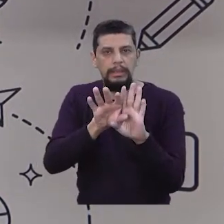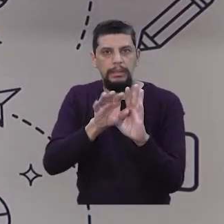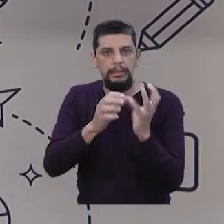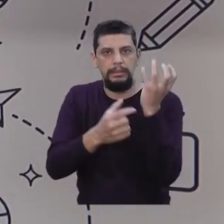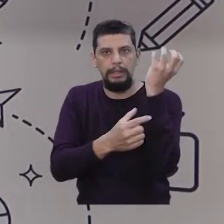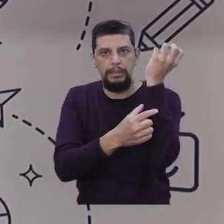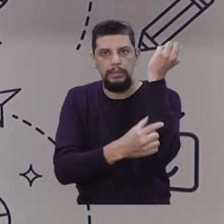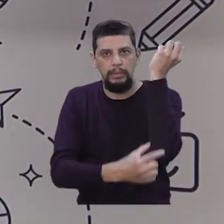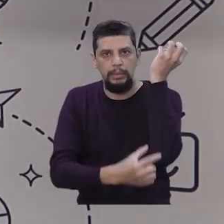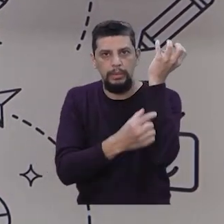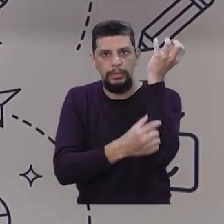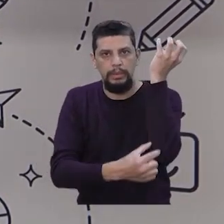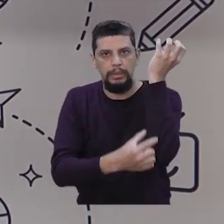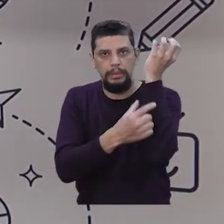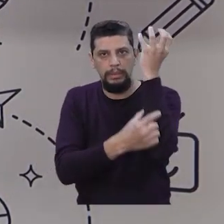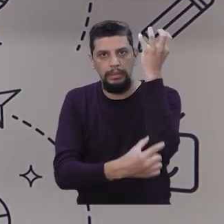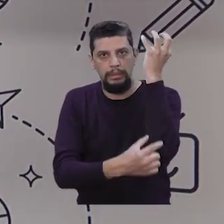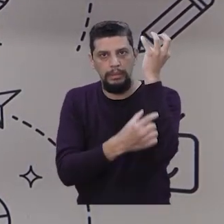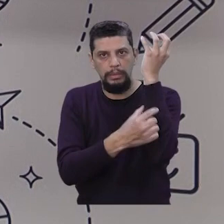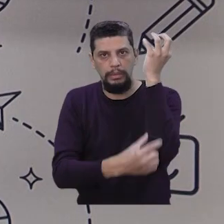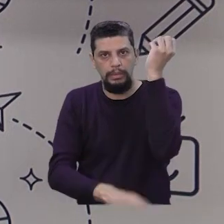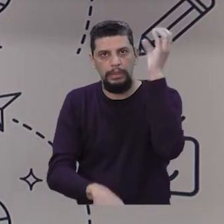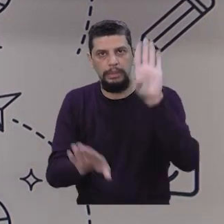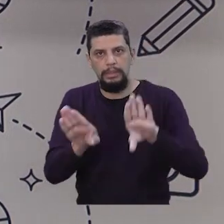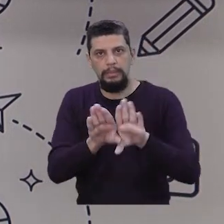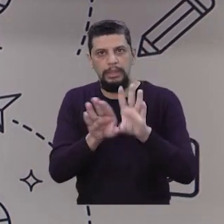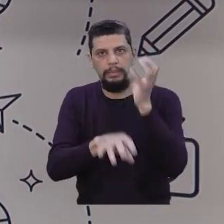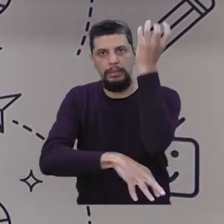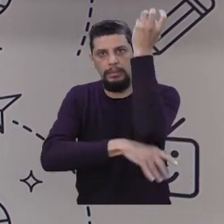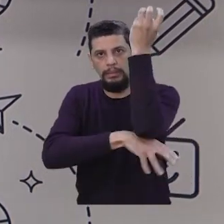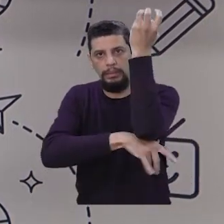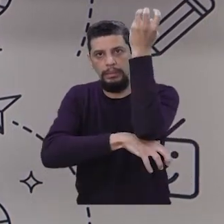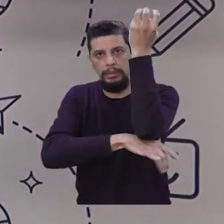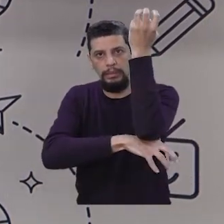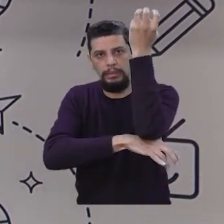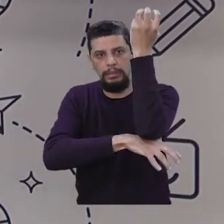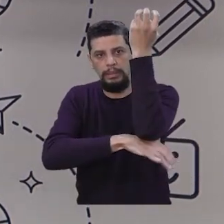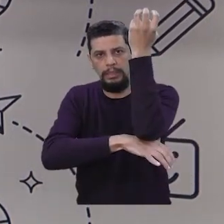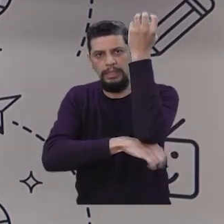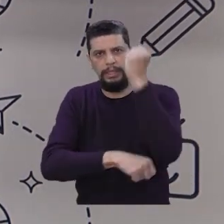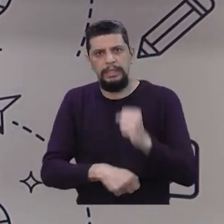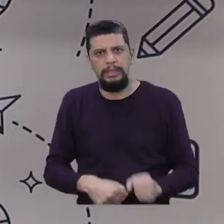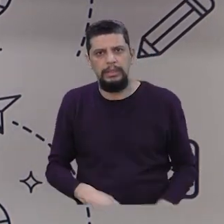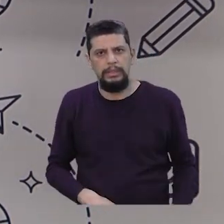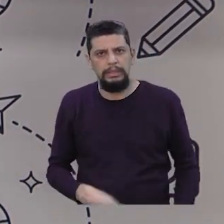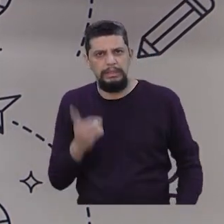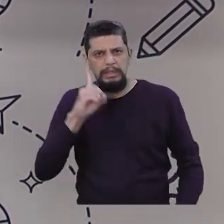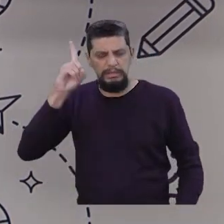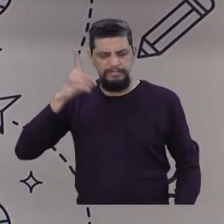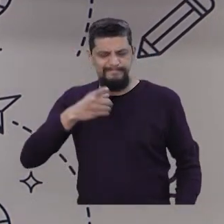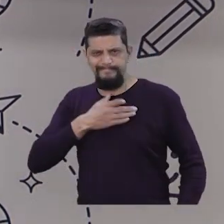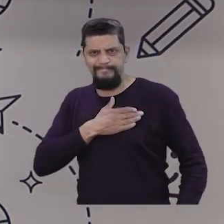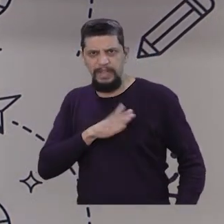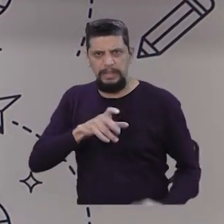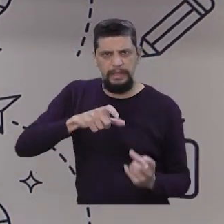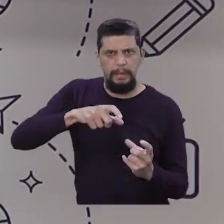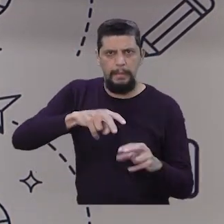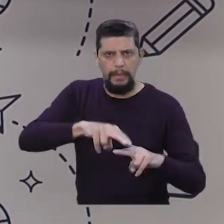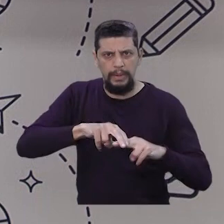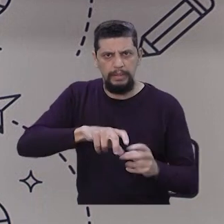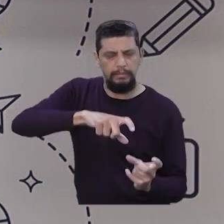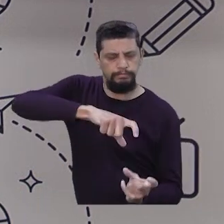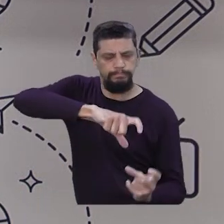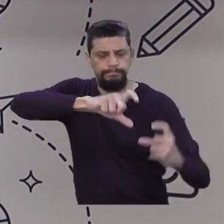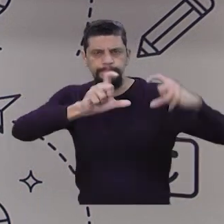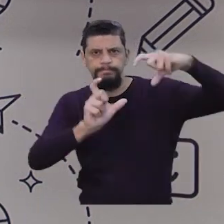do tronco, tem as raízes. Quando o Criador ficou muito brabo de tanta lamentação, ele virou a árvore de ponta